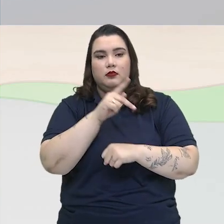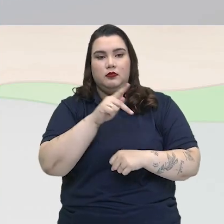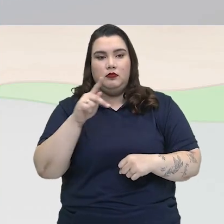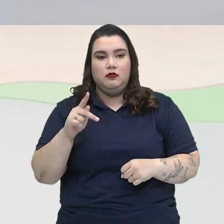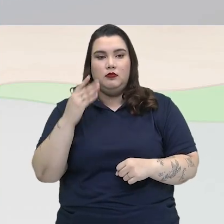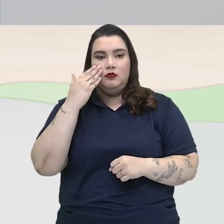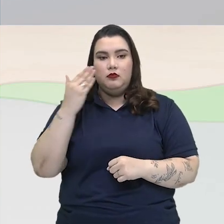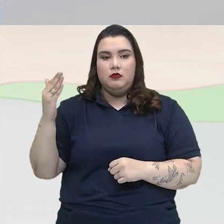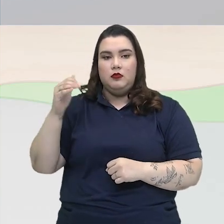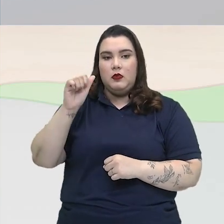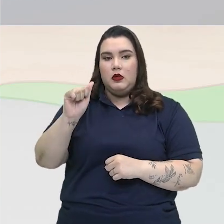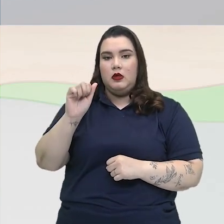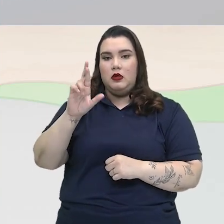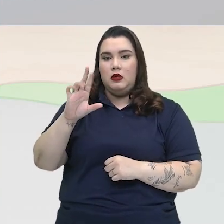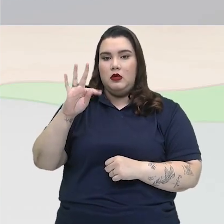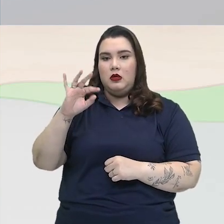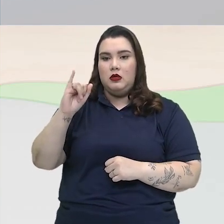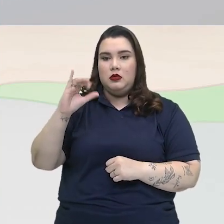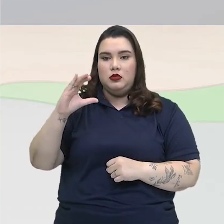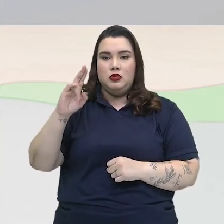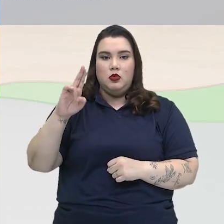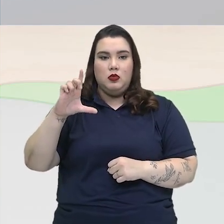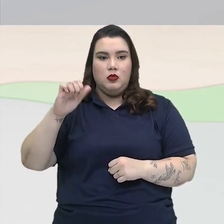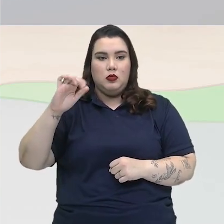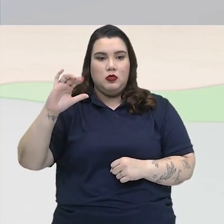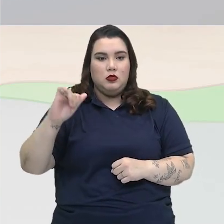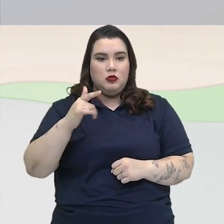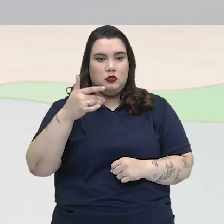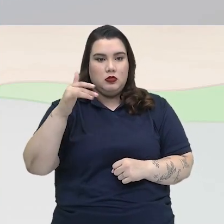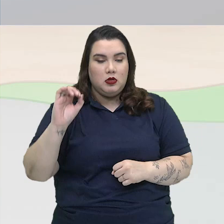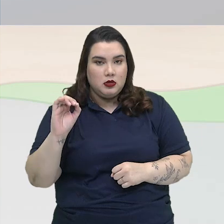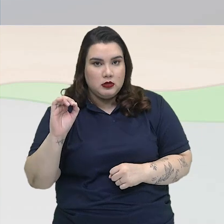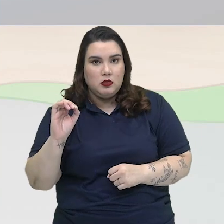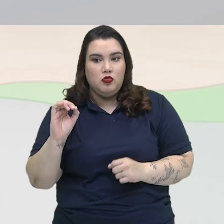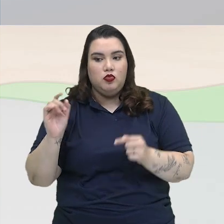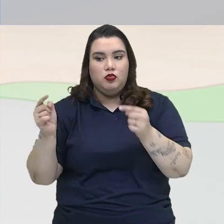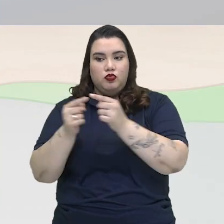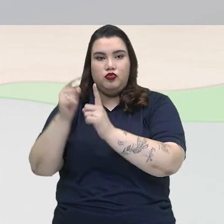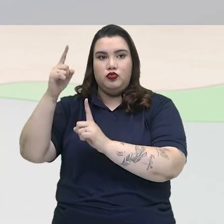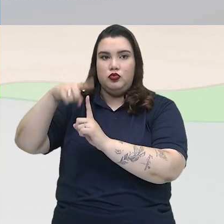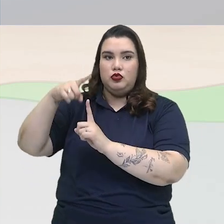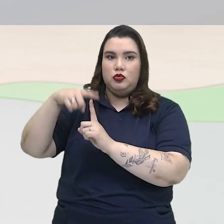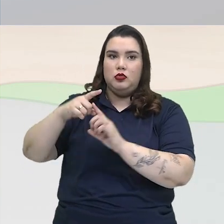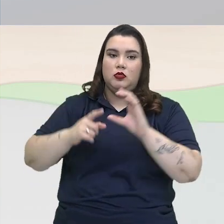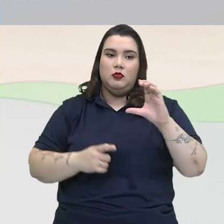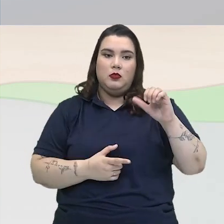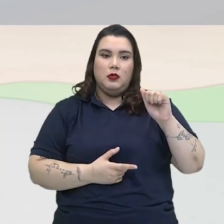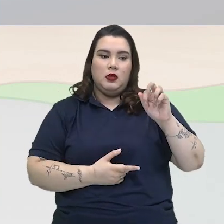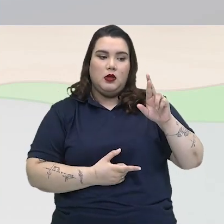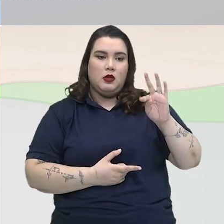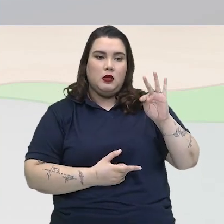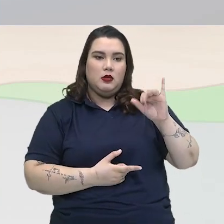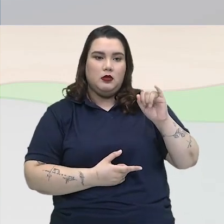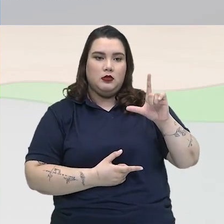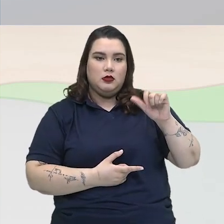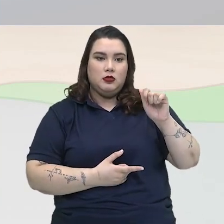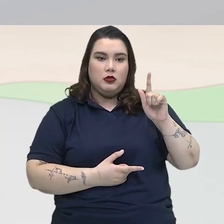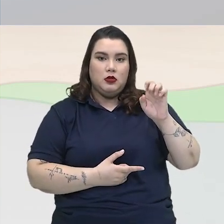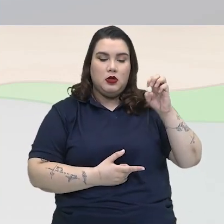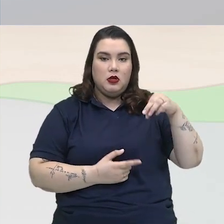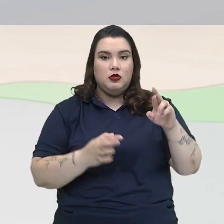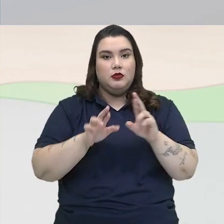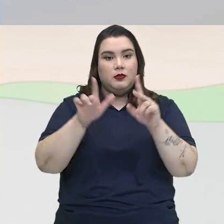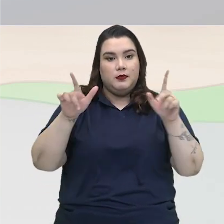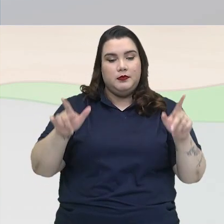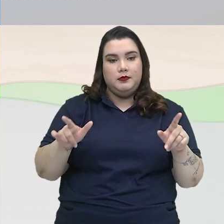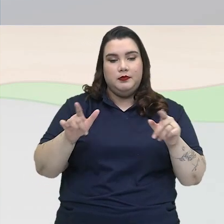lembra, articulação é encontro dos ossos, cartilagem é outra coisa, certo? E